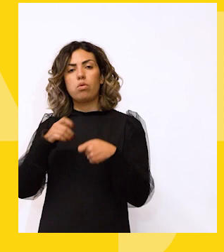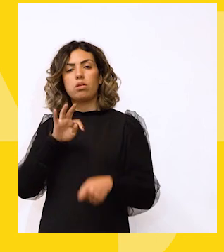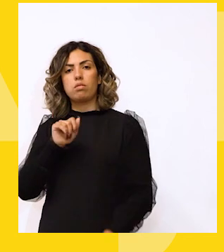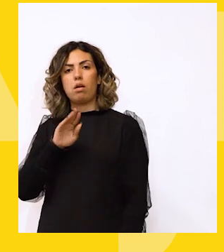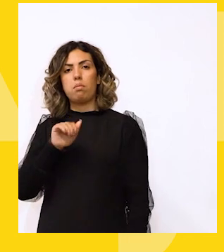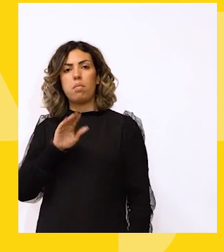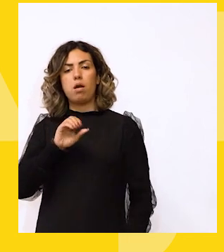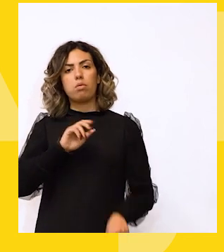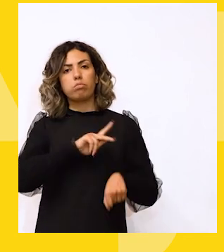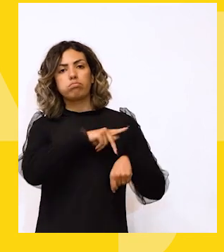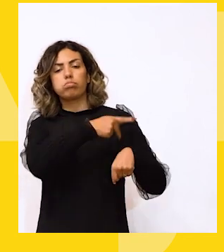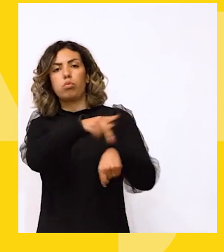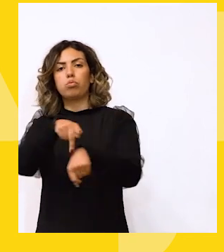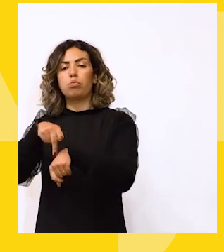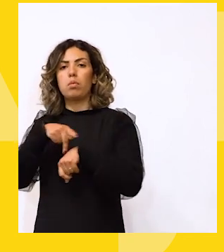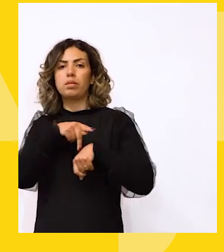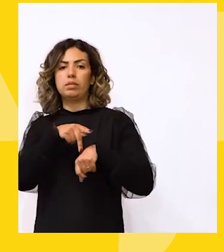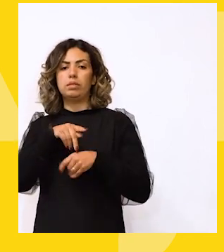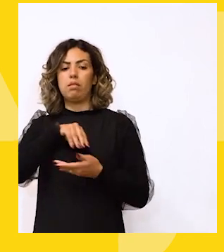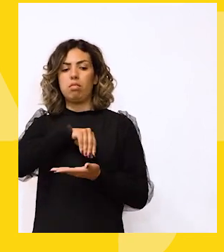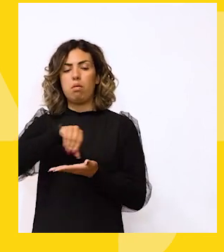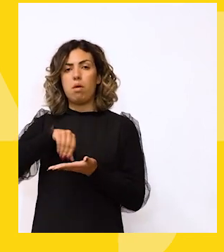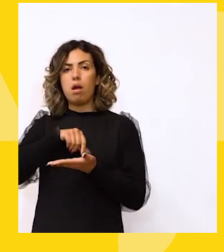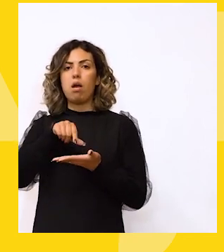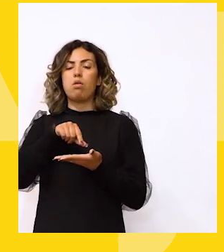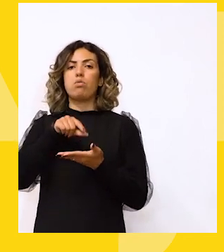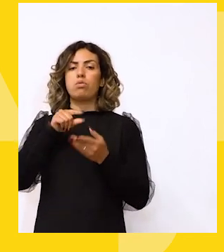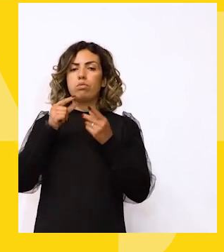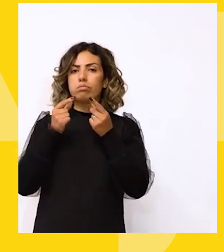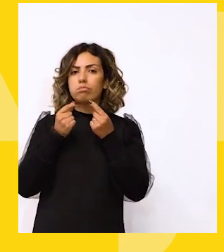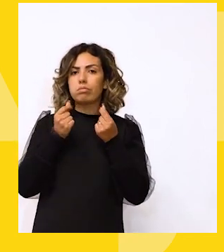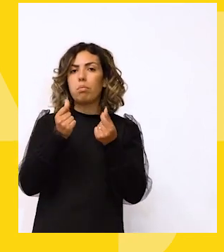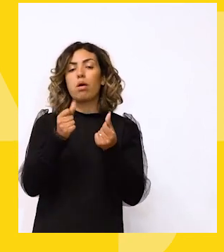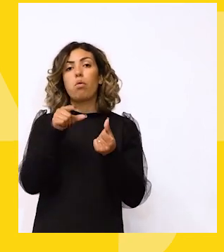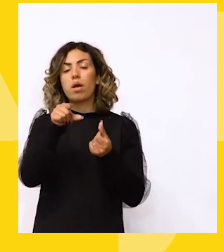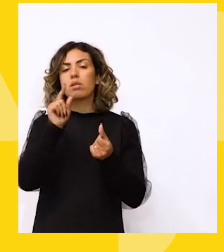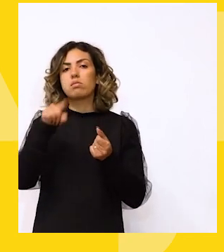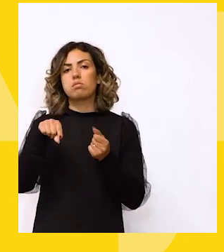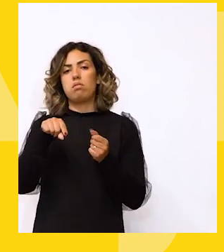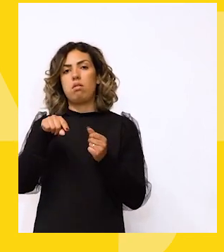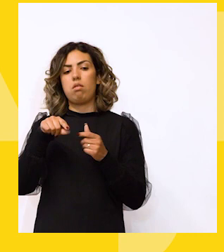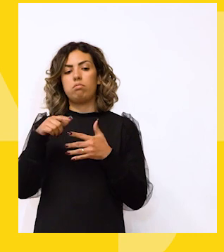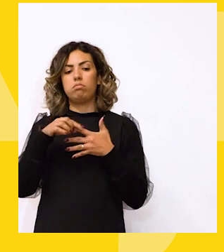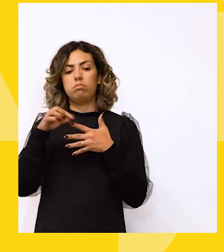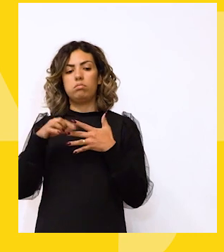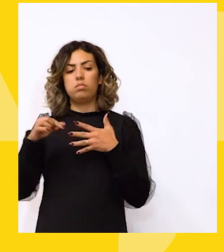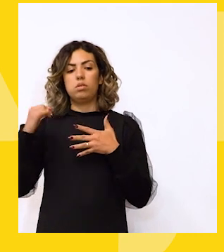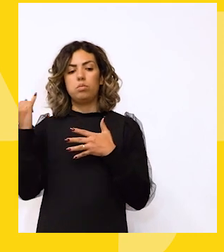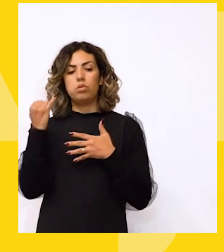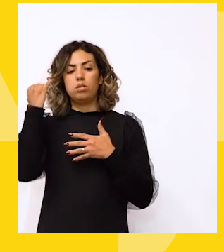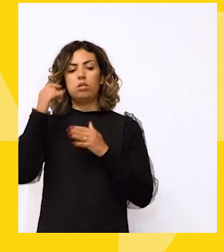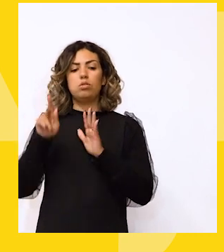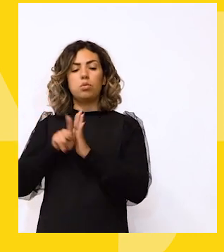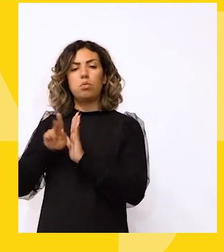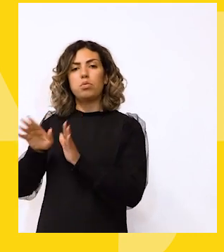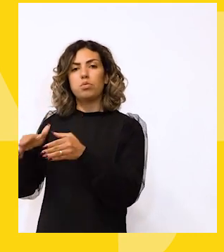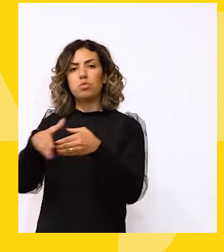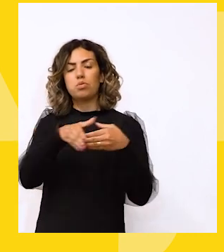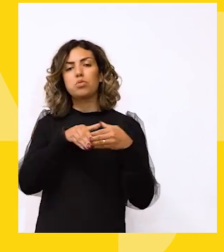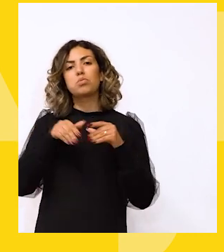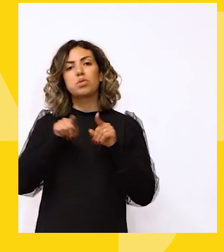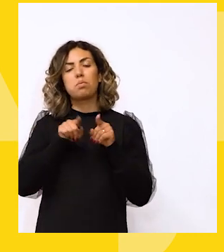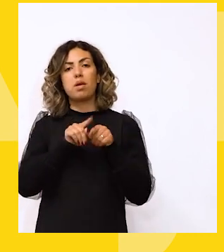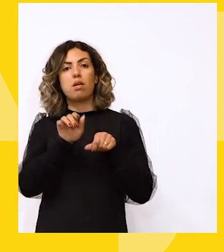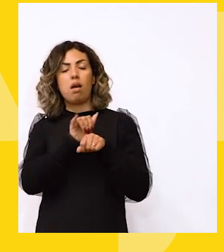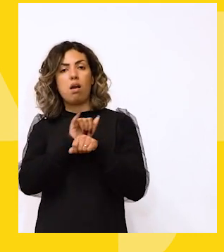conforme apropriado são item importante Professor Guedes trouxe sistema a discussão recente do grupo ações